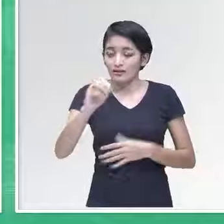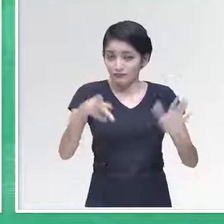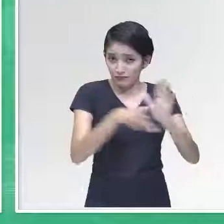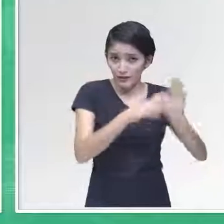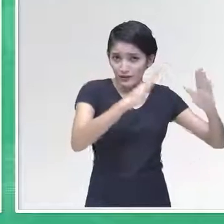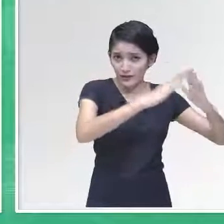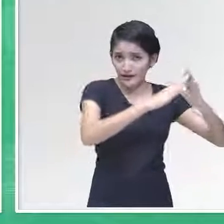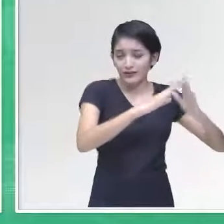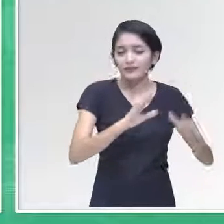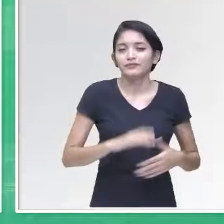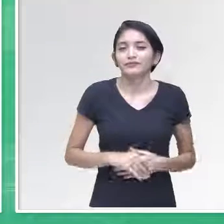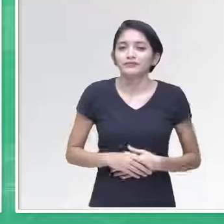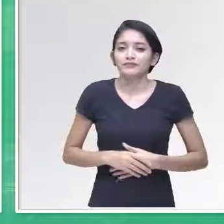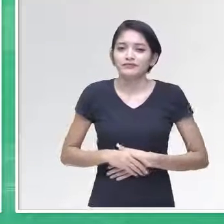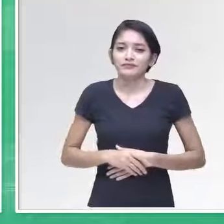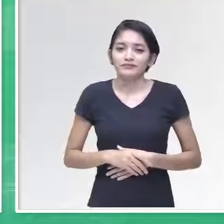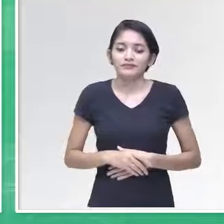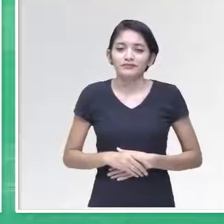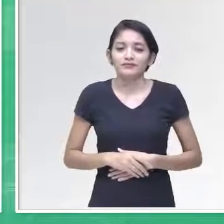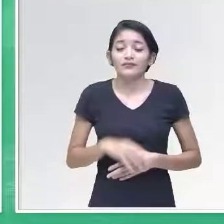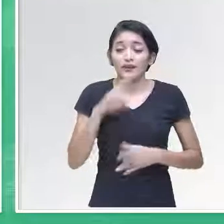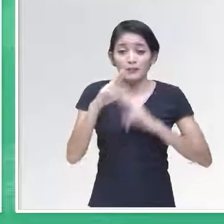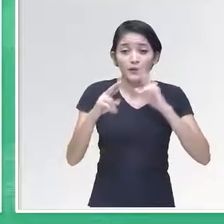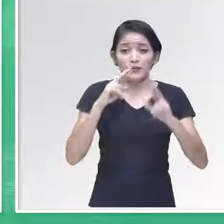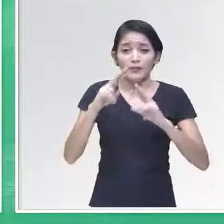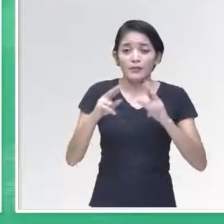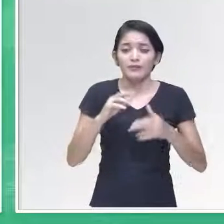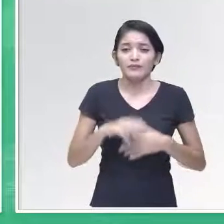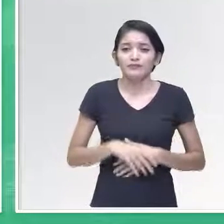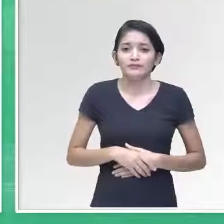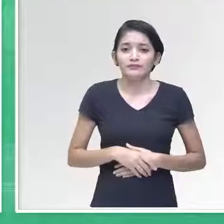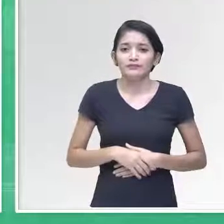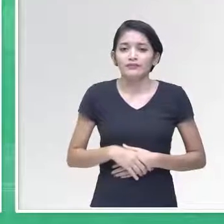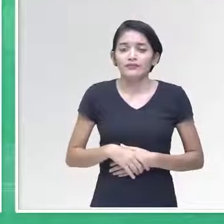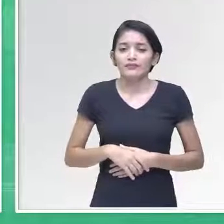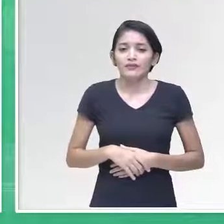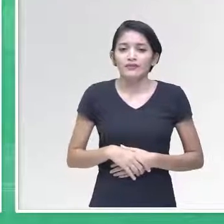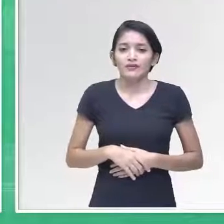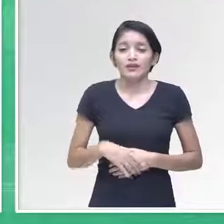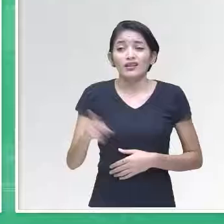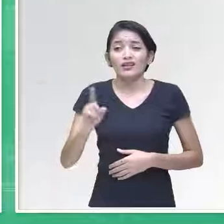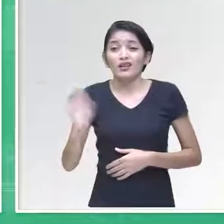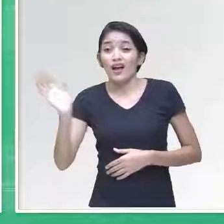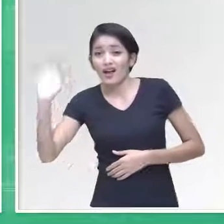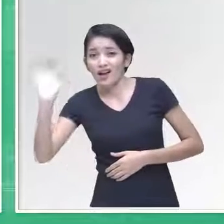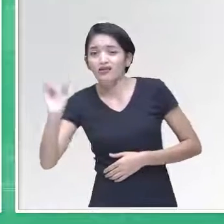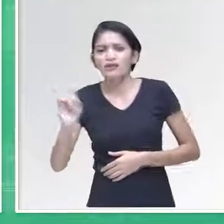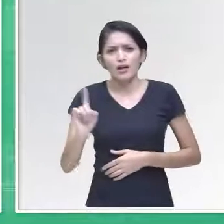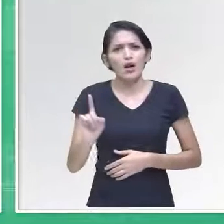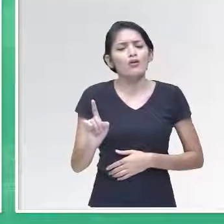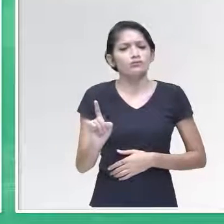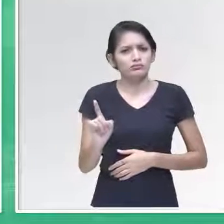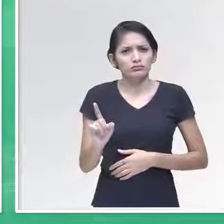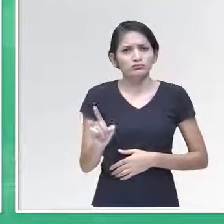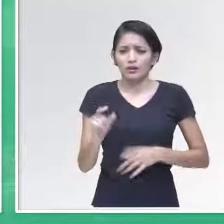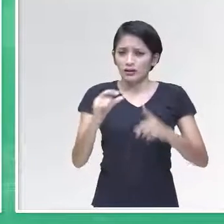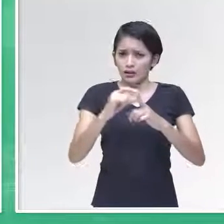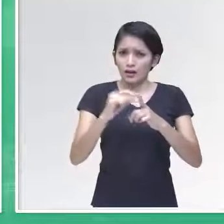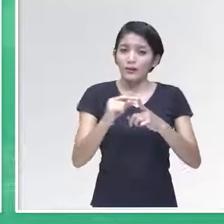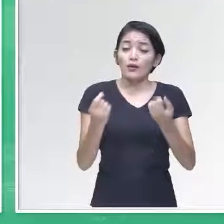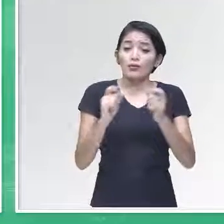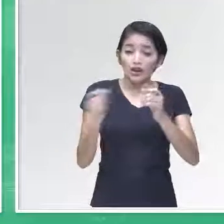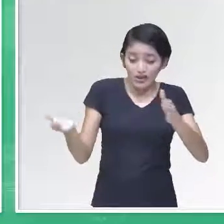Bora respondendo aí. Good evening, good evening, good evening. Good night não, porque vocês não estão indo embora, é para ficar aqui. Então, se estão chegando é good